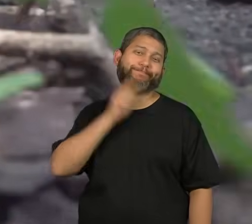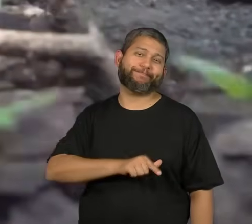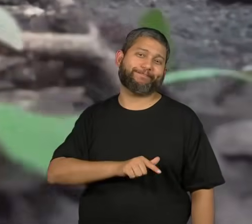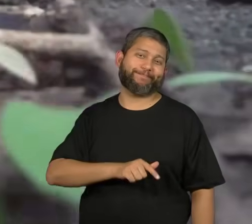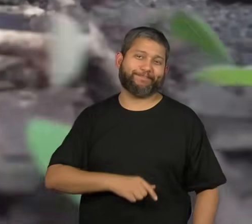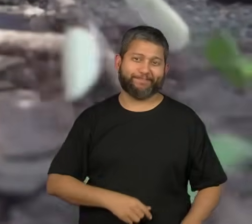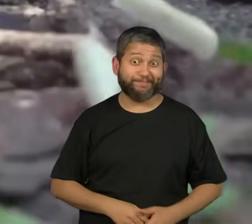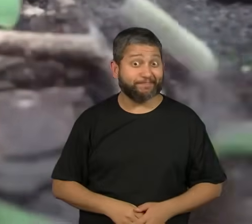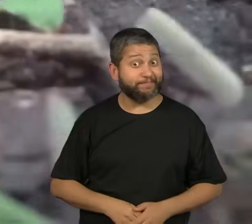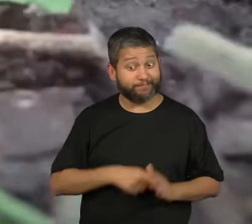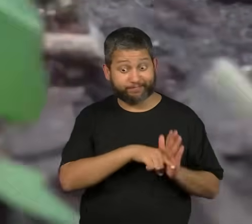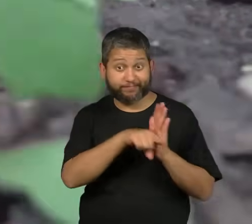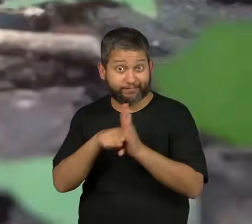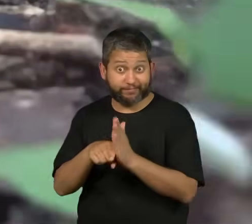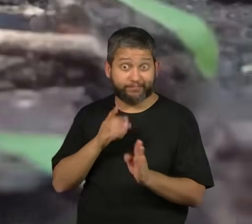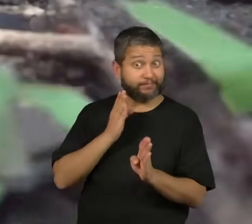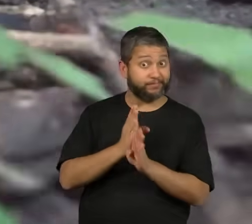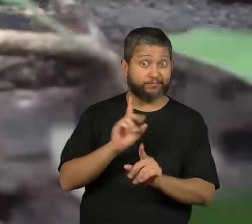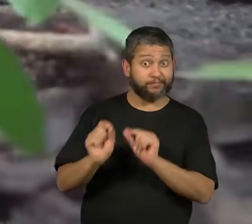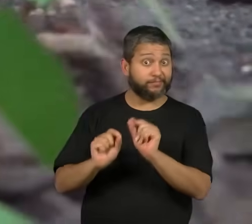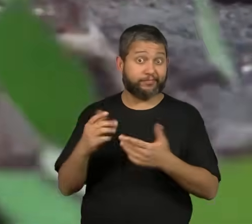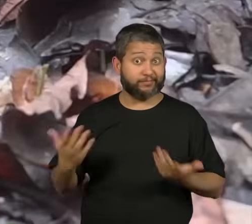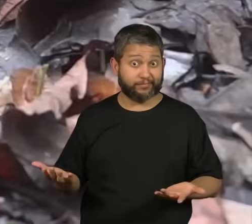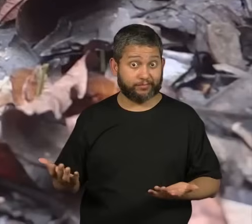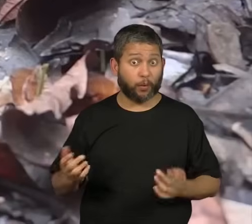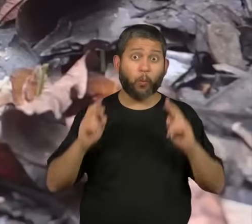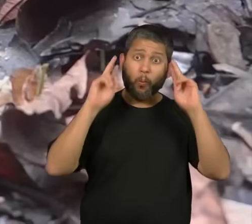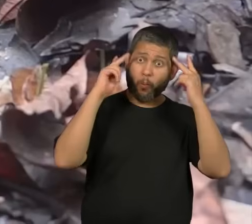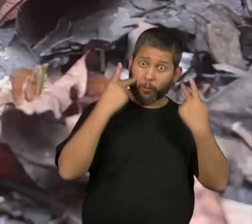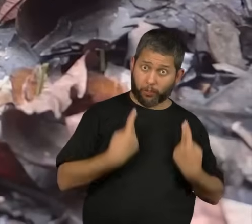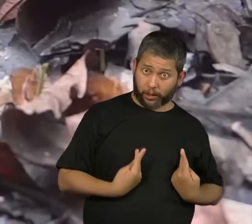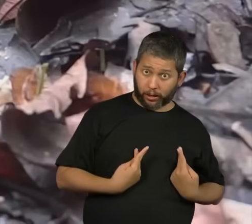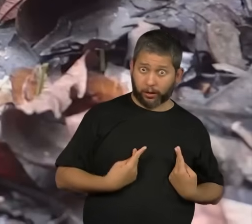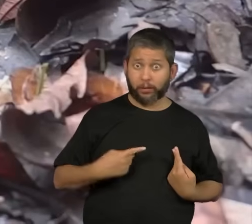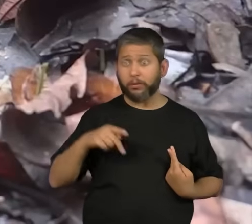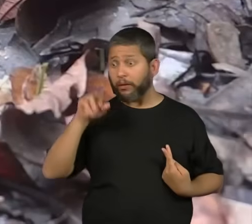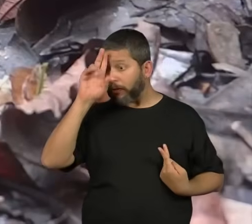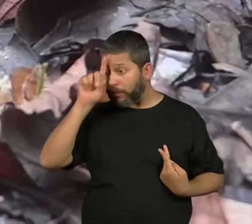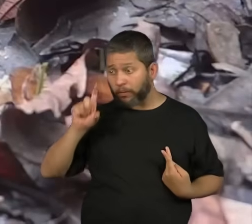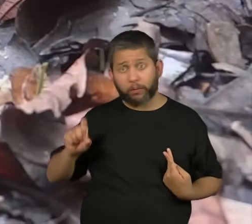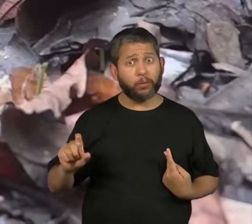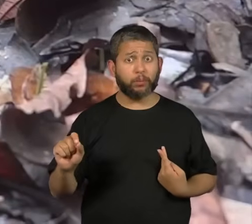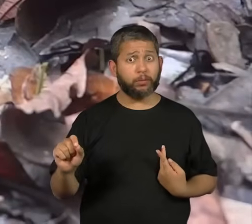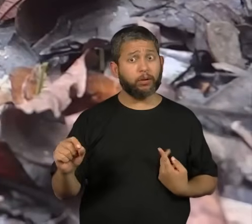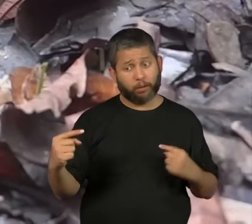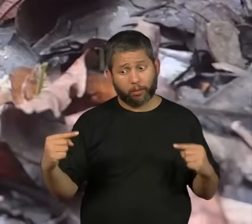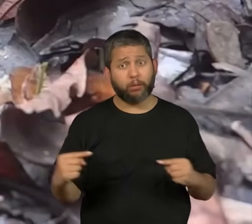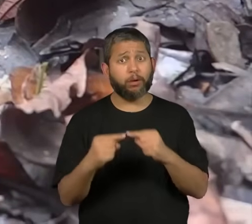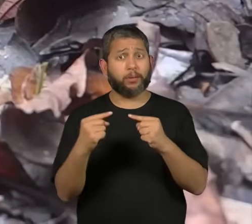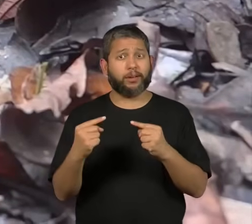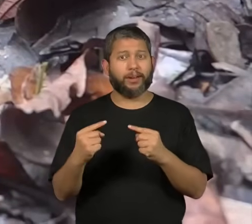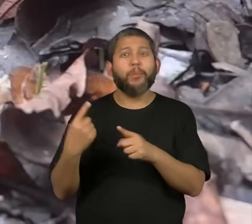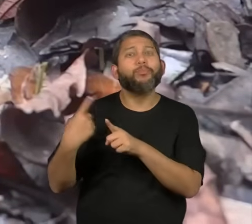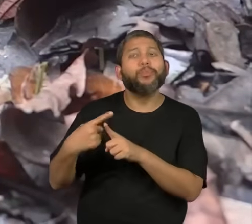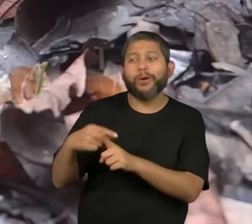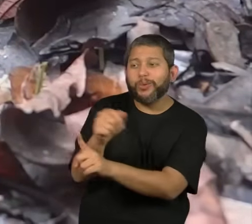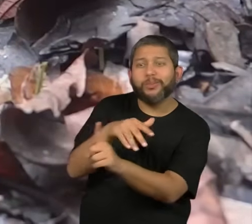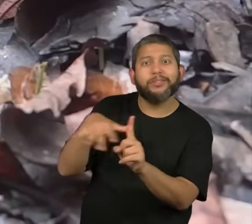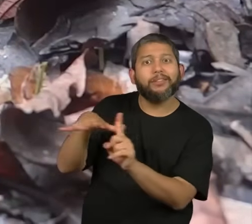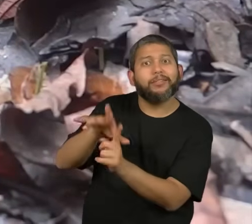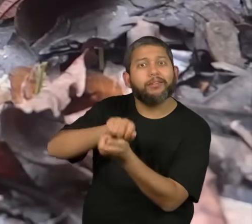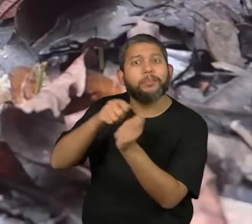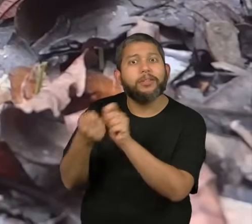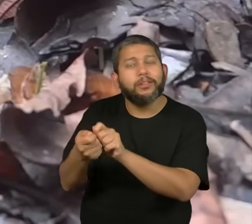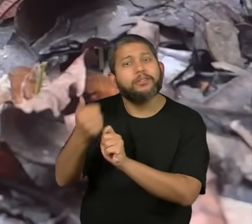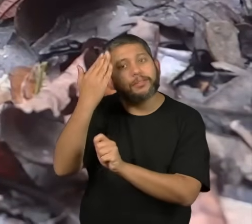A descoberta mostrou que, assim como os seres humanos, essa espécie de formiga se adaptou a viver em sociedade e